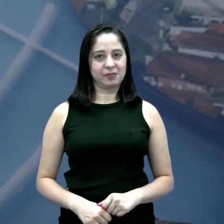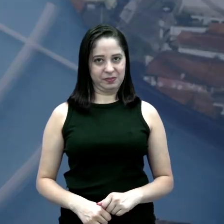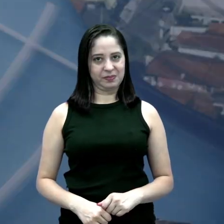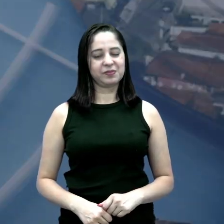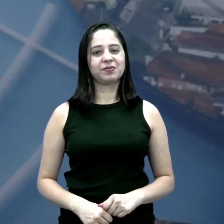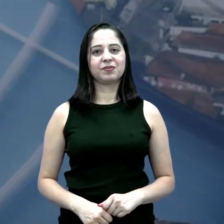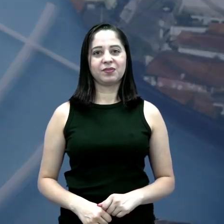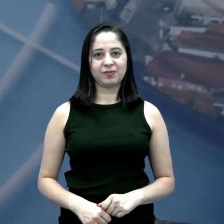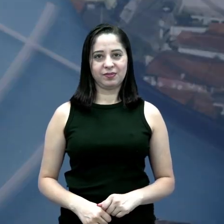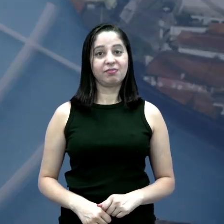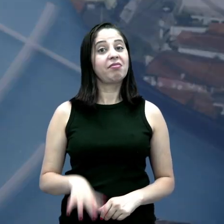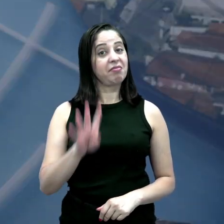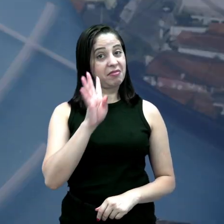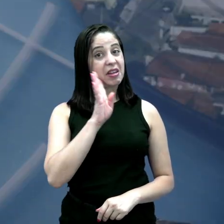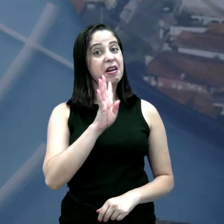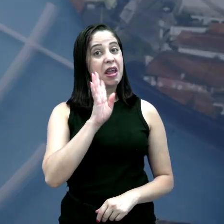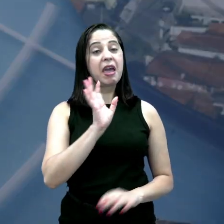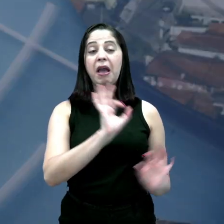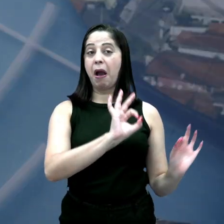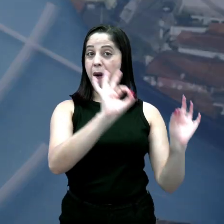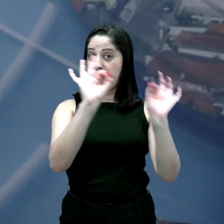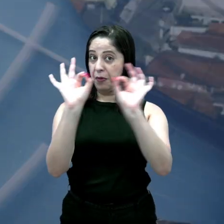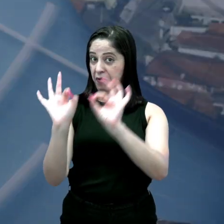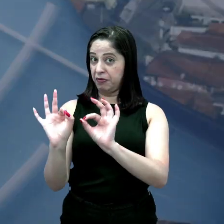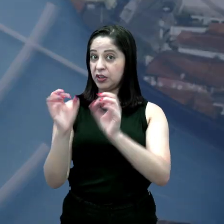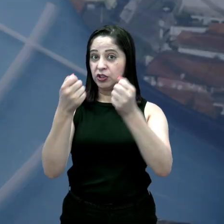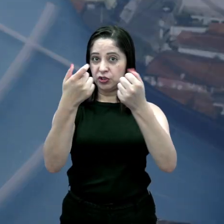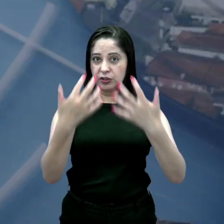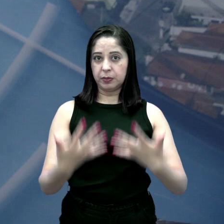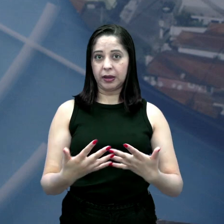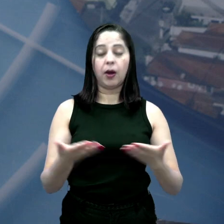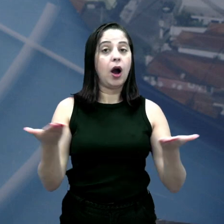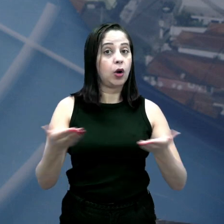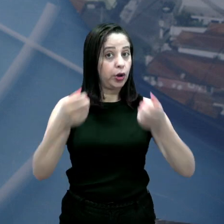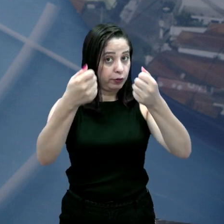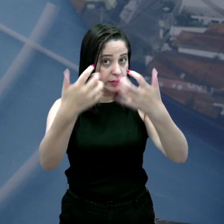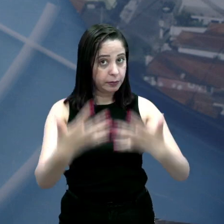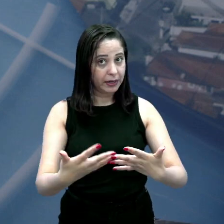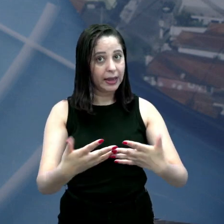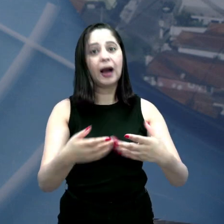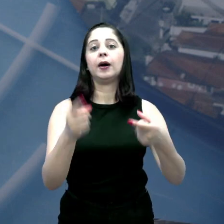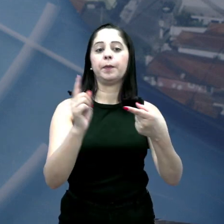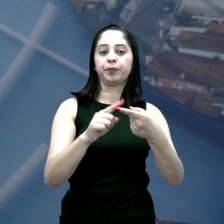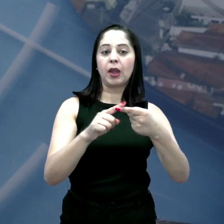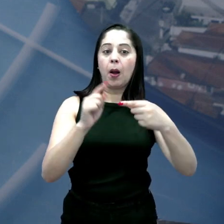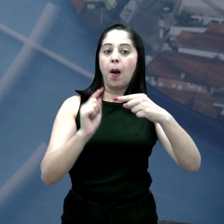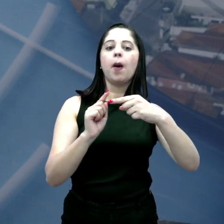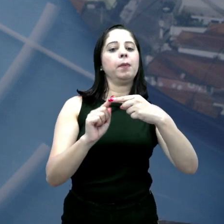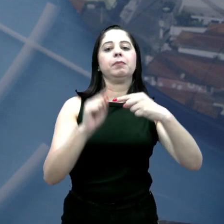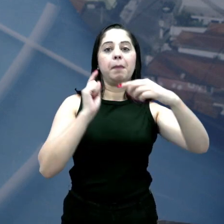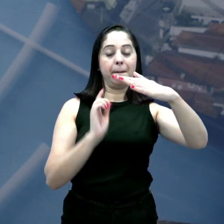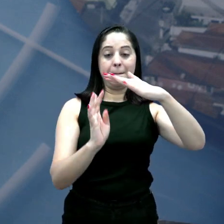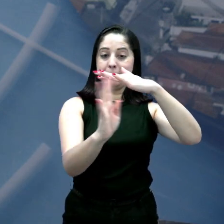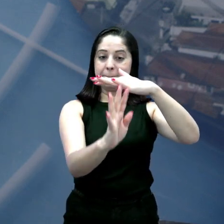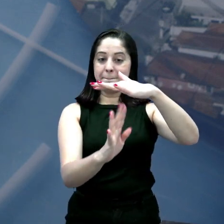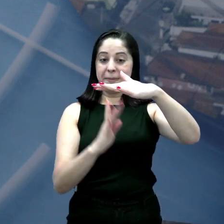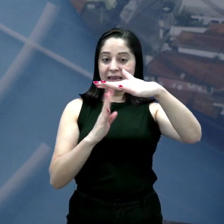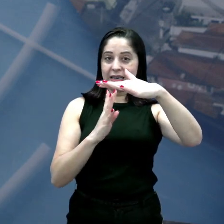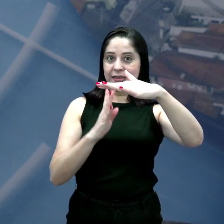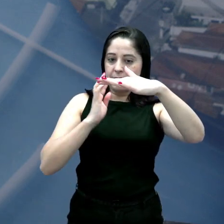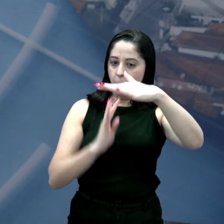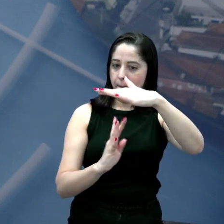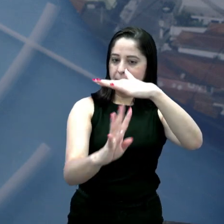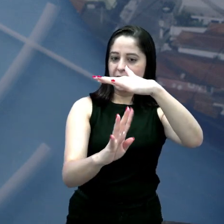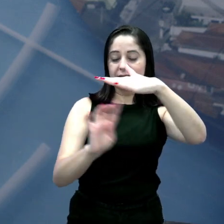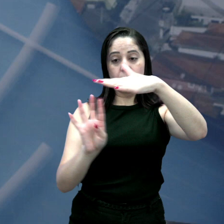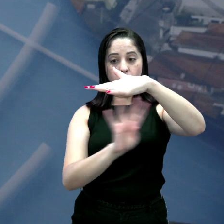Tá aí, então, bastante legal, né, essa explicação. Vamos só reforçar, gente, a diferença, né, entre migração, imigração e